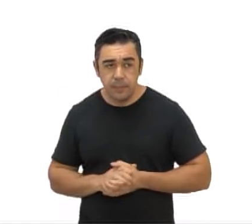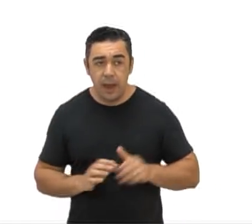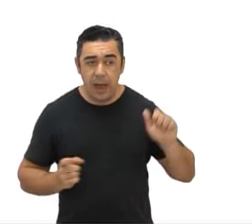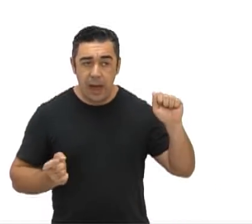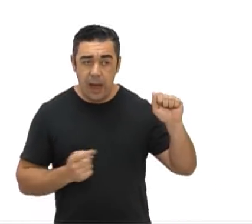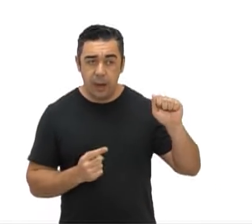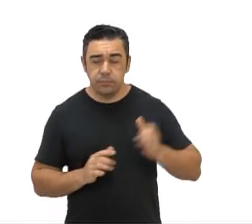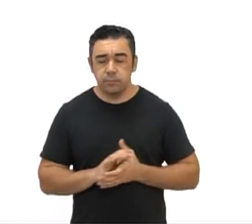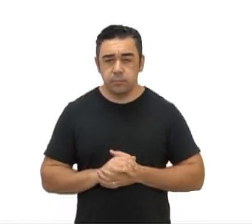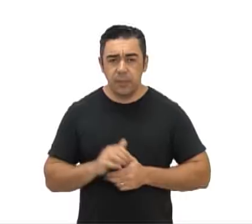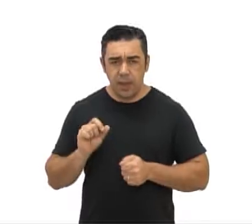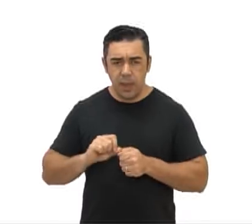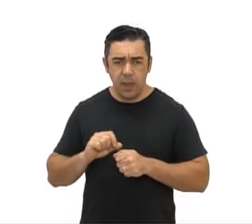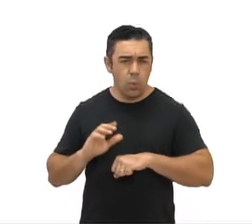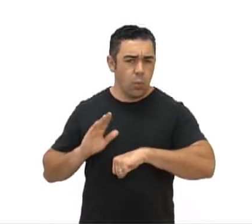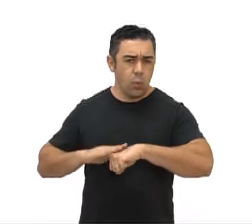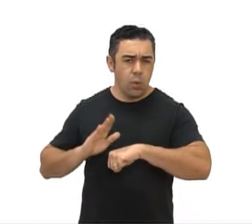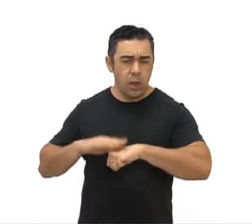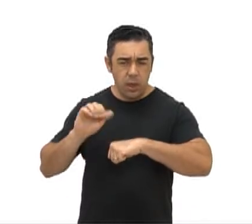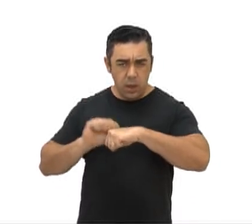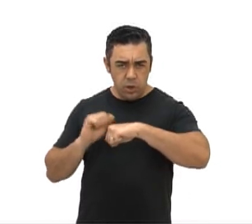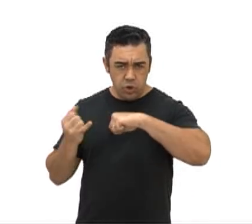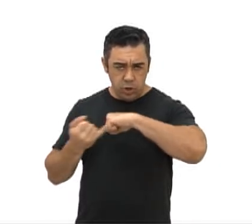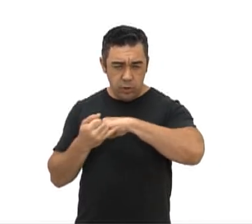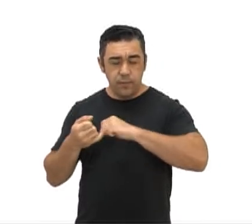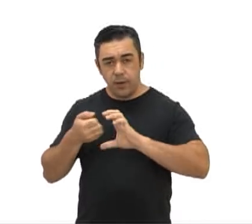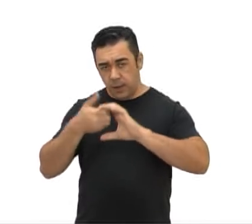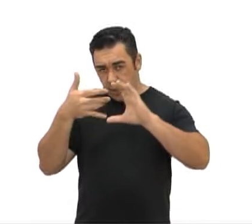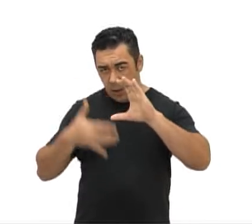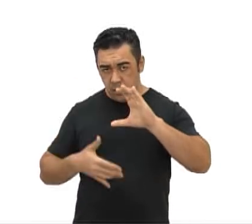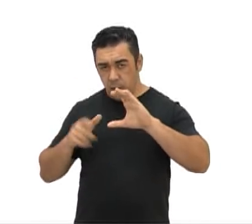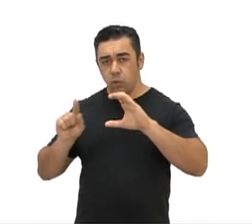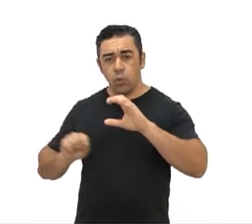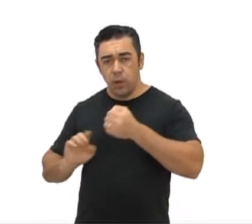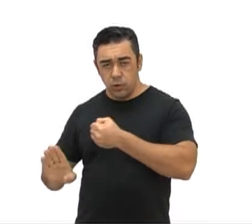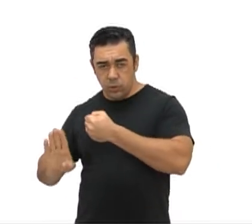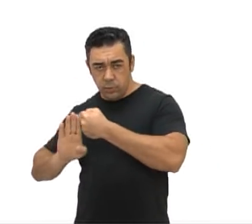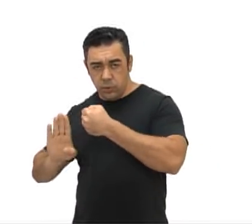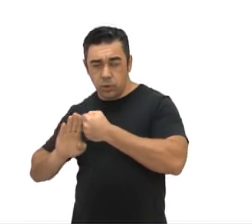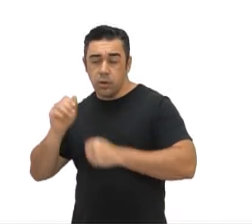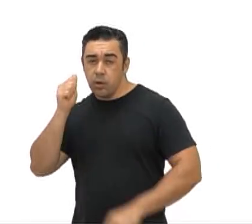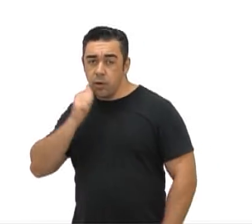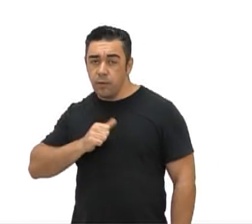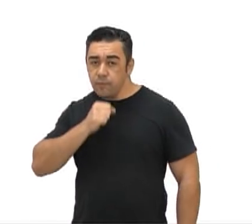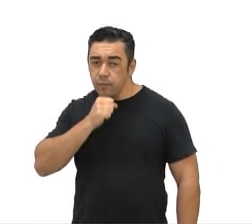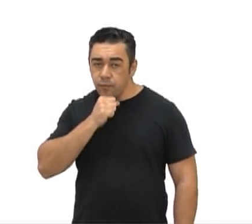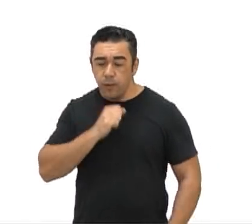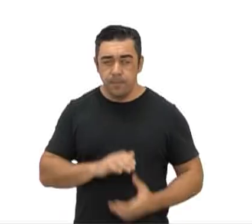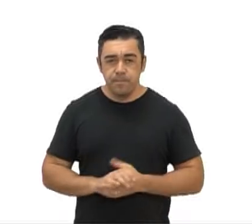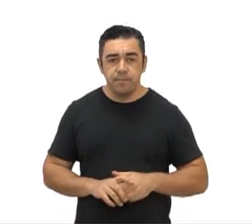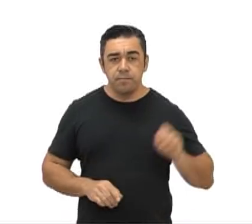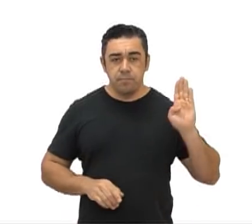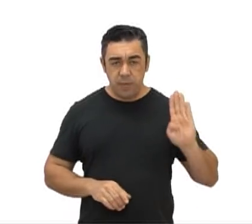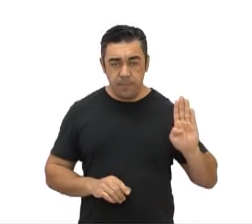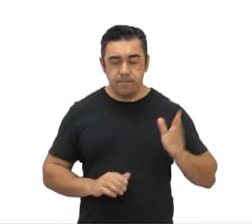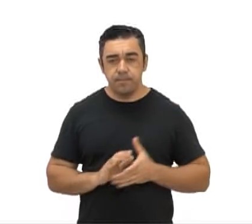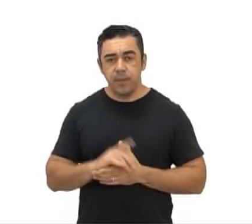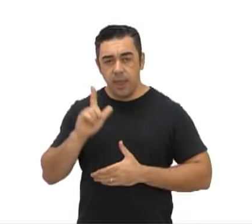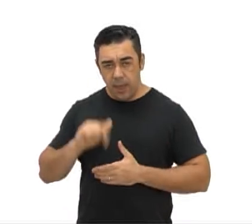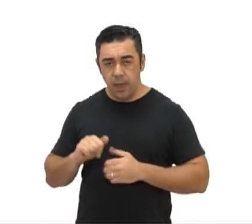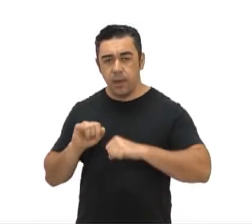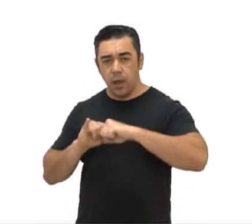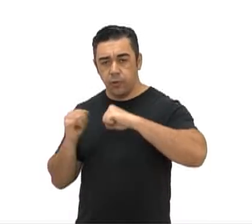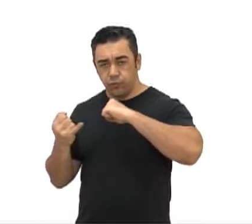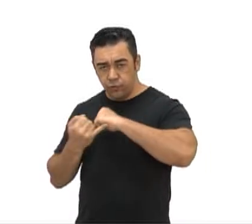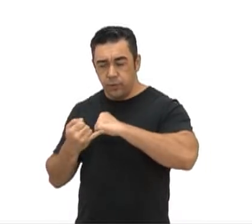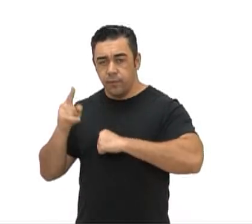A. Cumpre a função de adjetivo que caracteriza o substantivo avó? B. Cumpre a função de